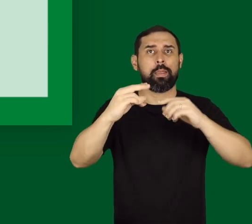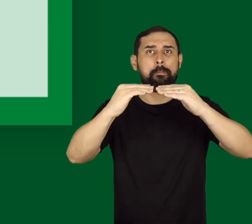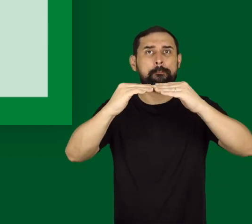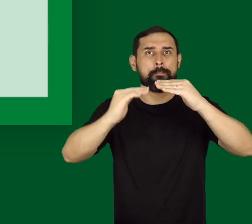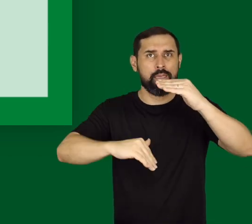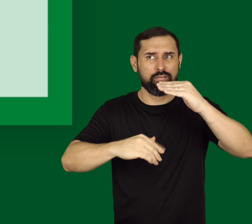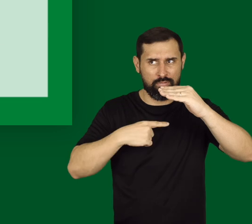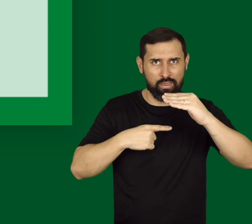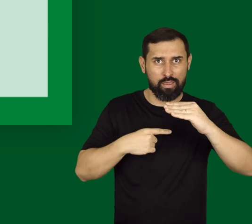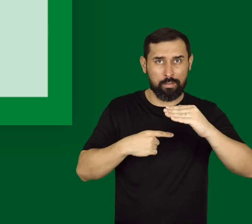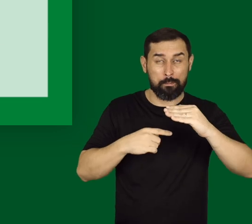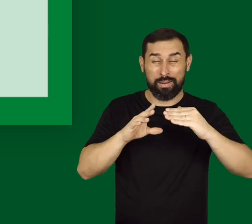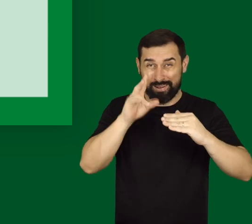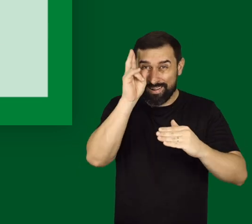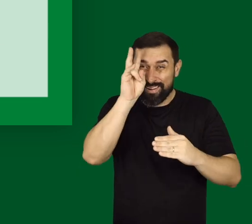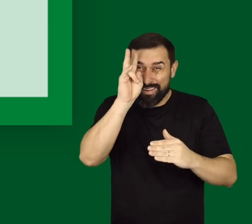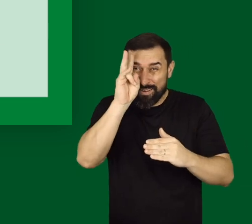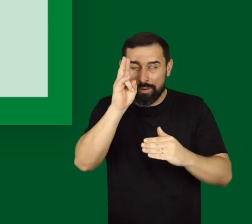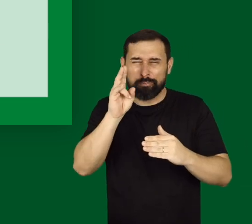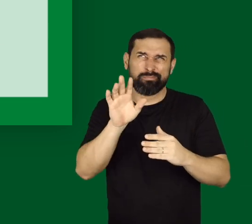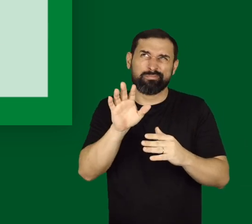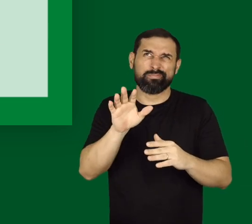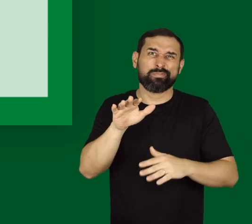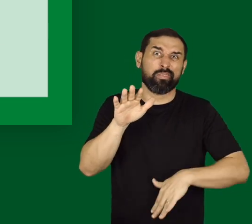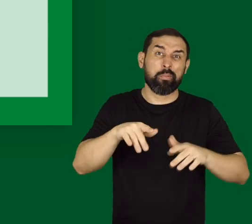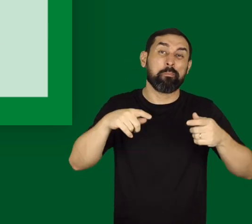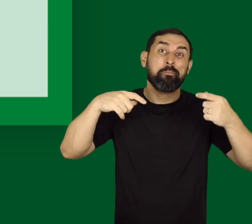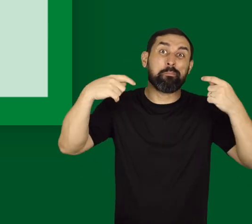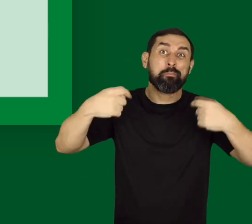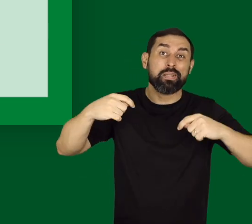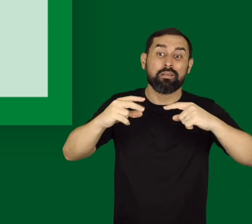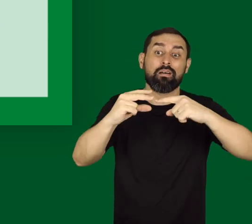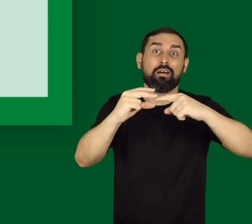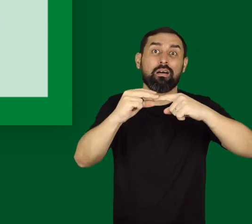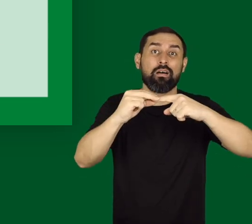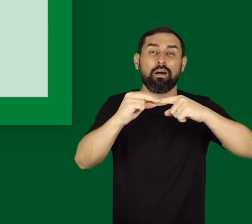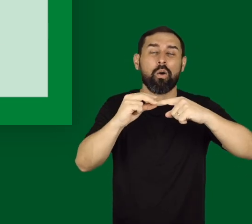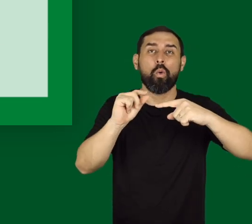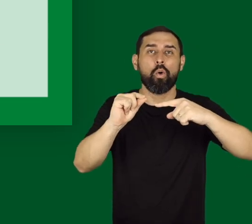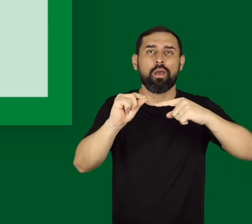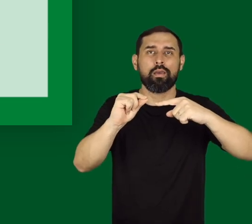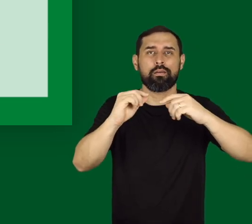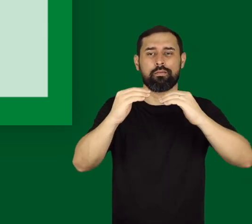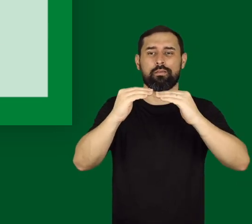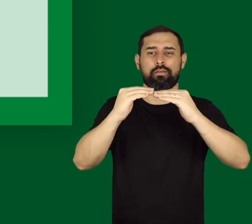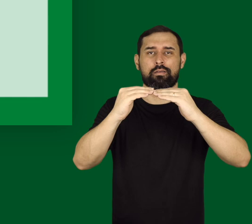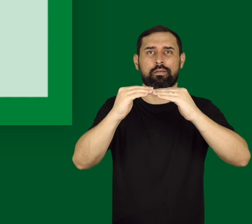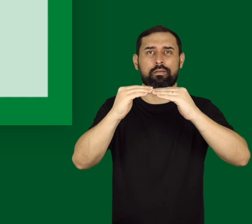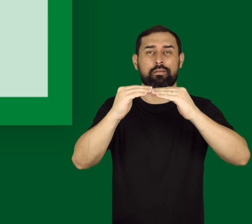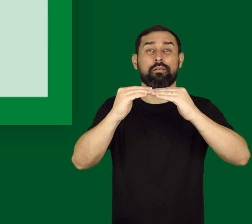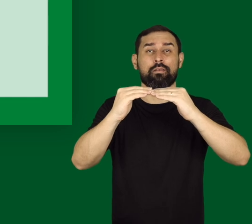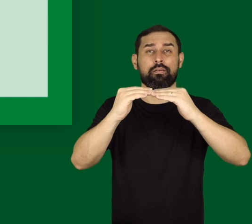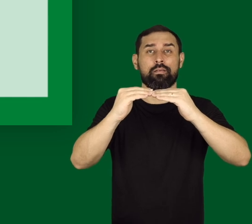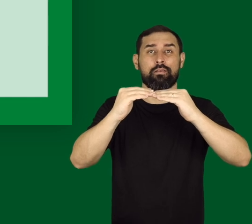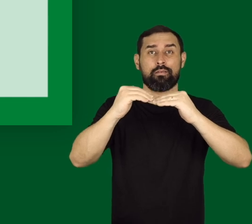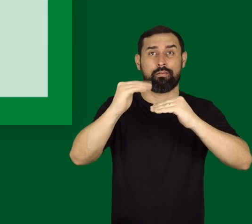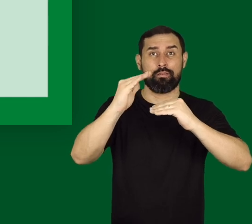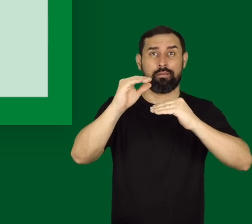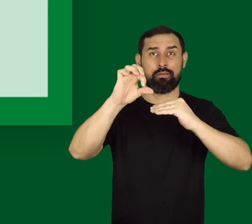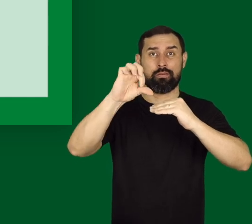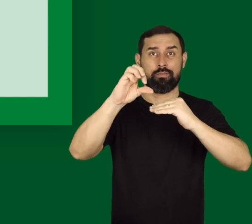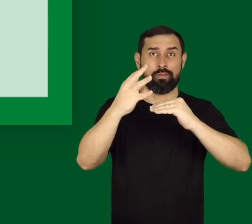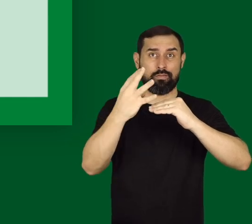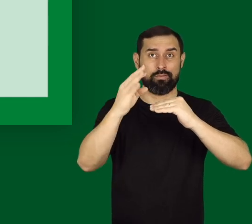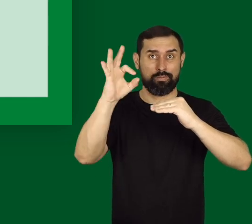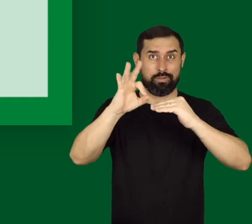92. Lembrar que aqui tem 92, mas a gente já colocou que para o PAUS, a saturação que a gente percorre, que a gente